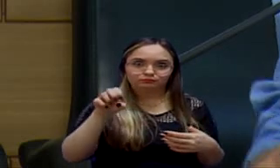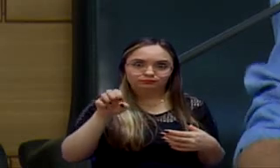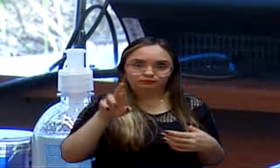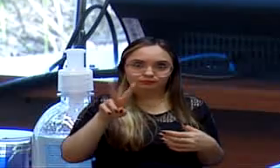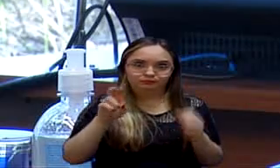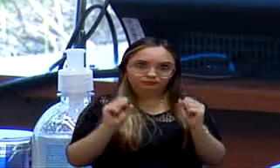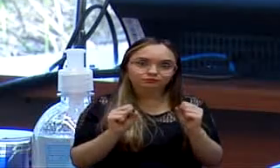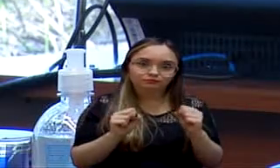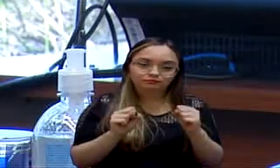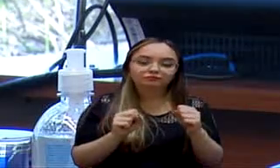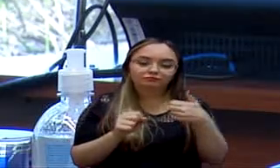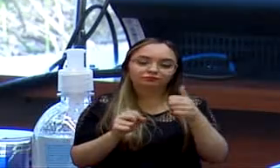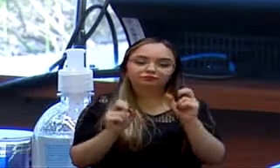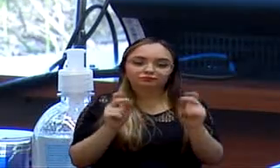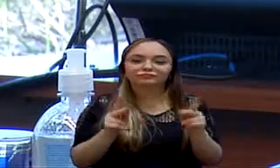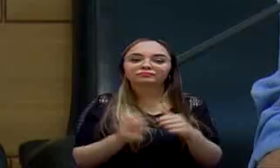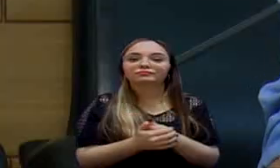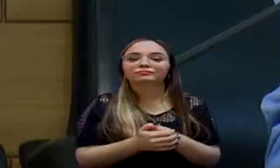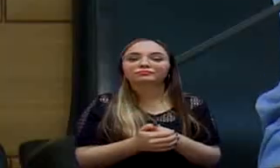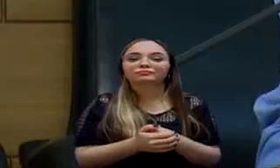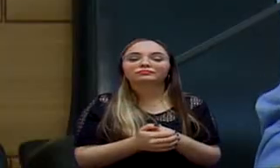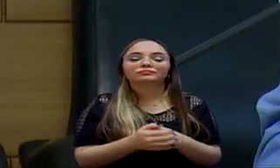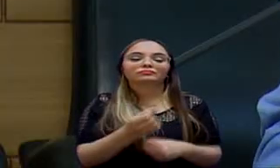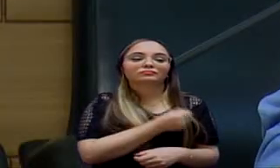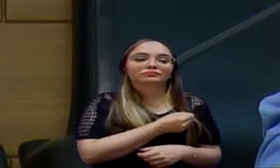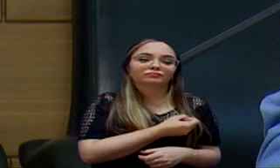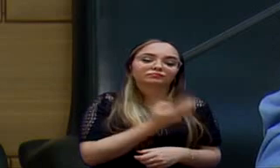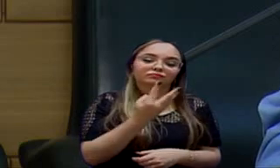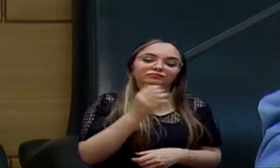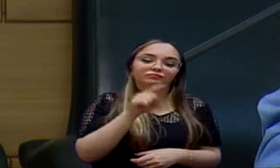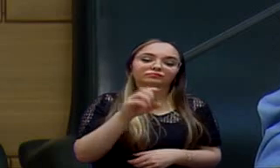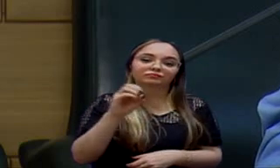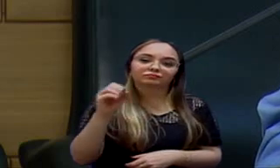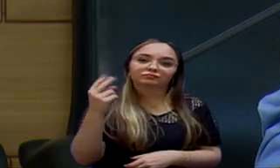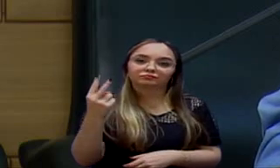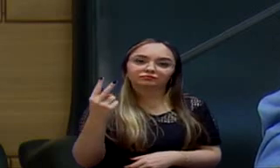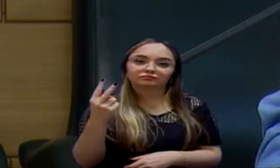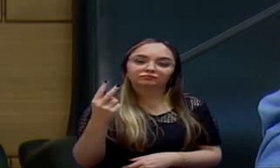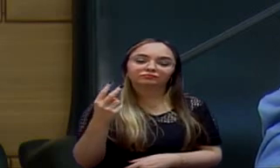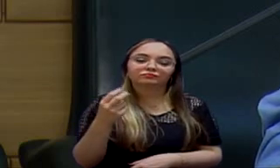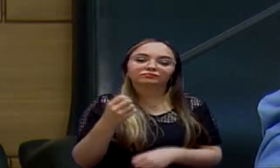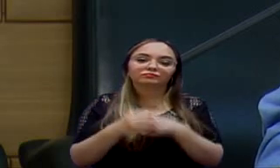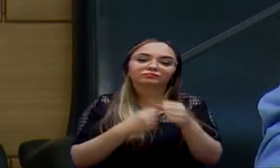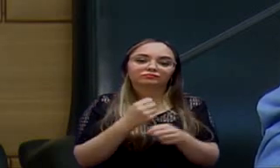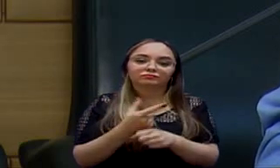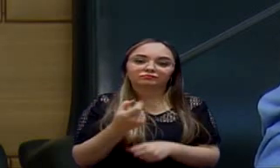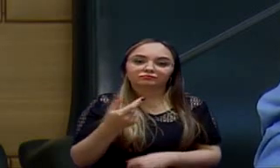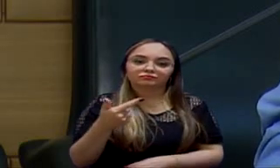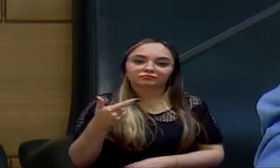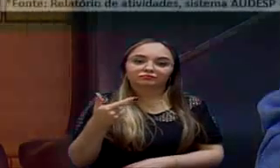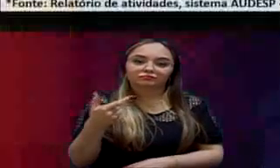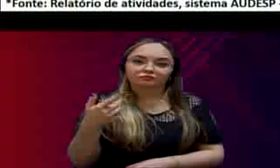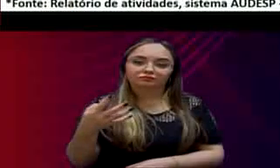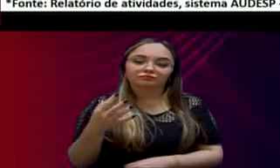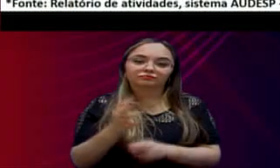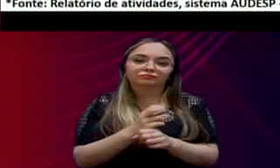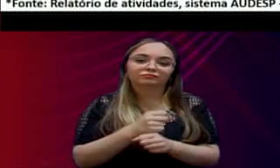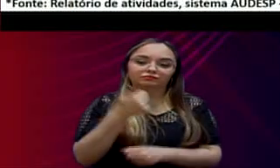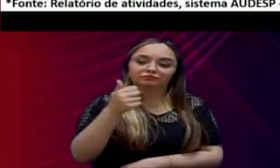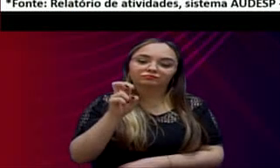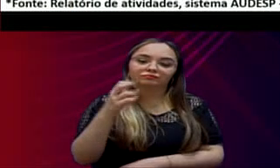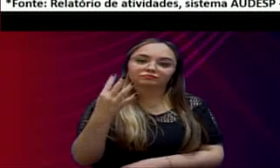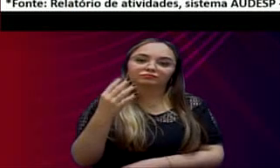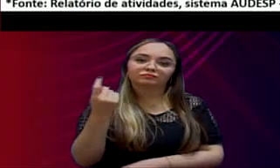ser então vamos lá programa 4002 assistência à saúde para 2024 Total Geral 154